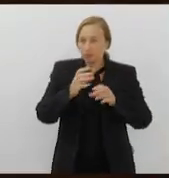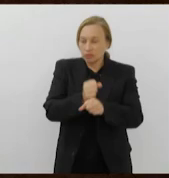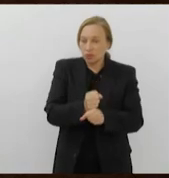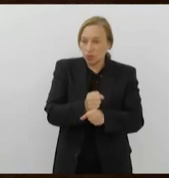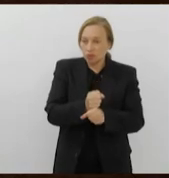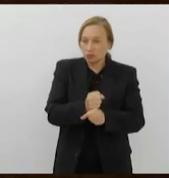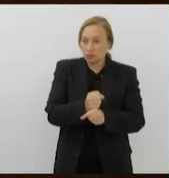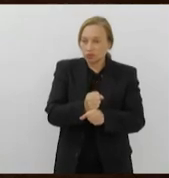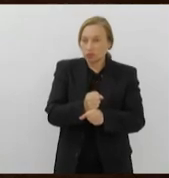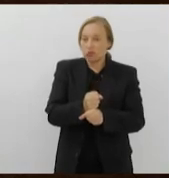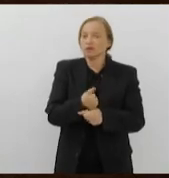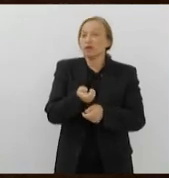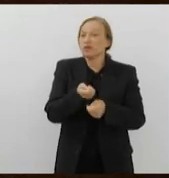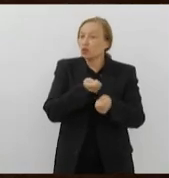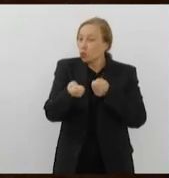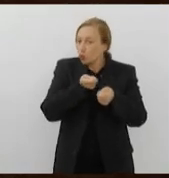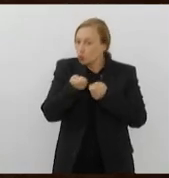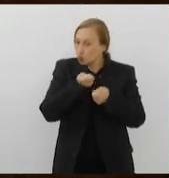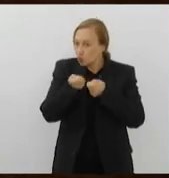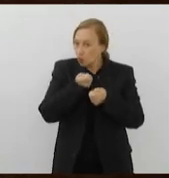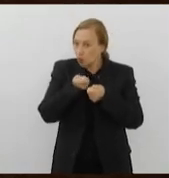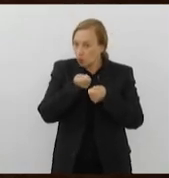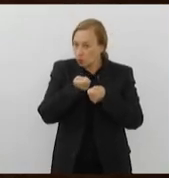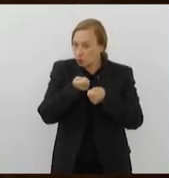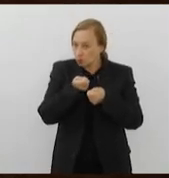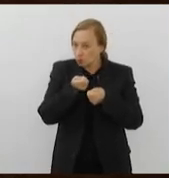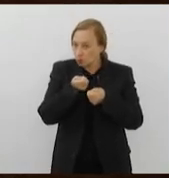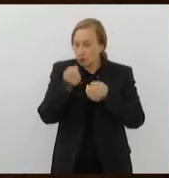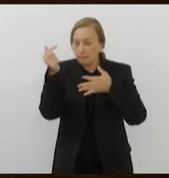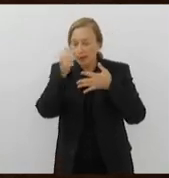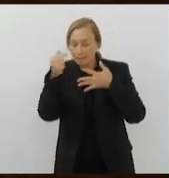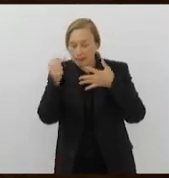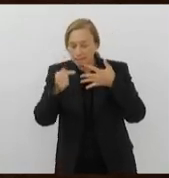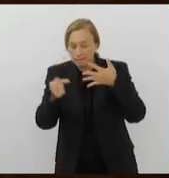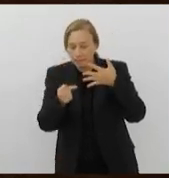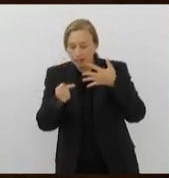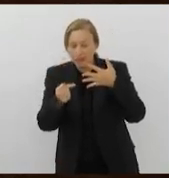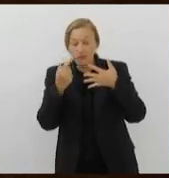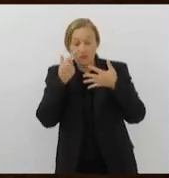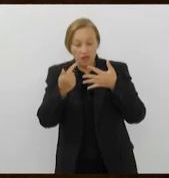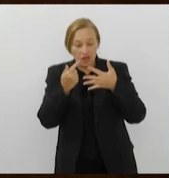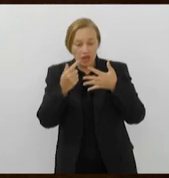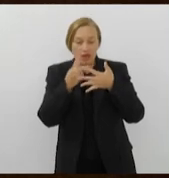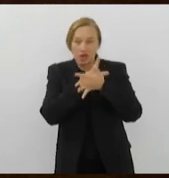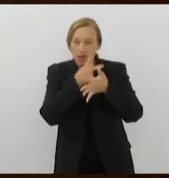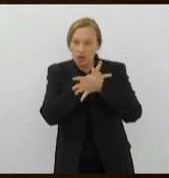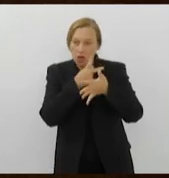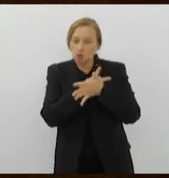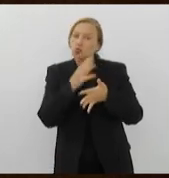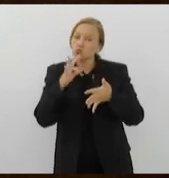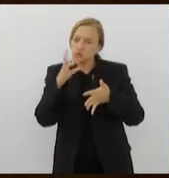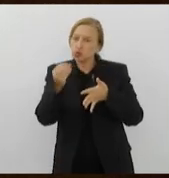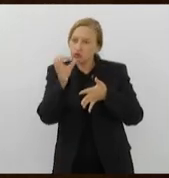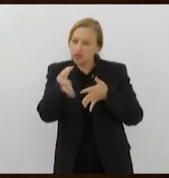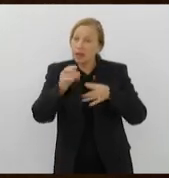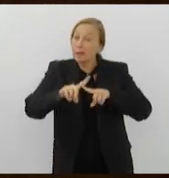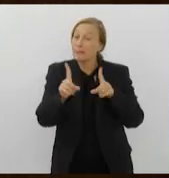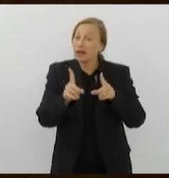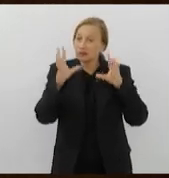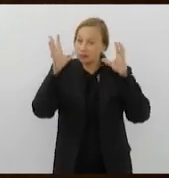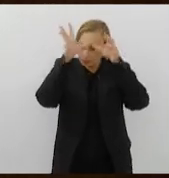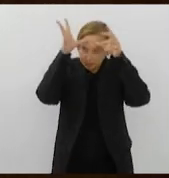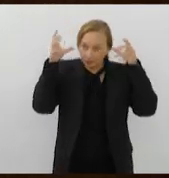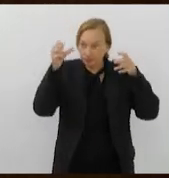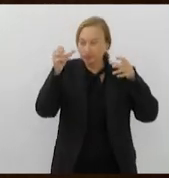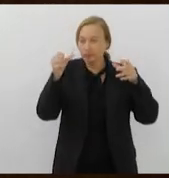para fazer suas pontuações, lutar e pontuar contra as irregularidades. E tudo isso é válido. Mas o Tribunal de Contas, presidente,